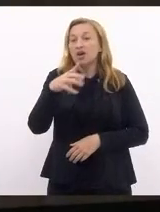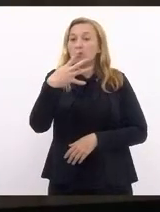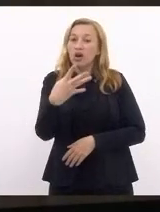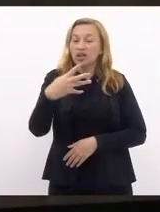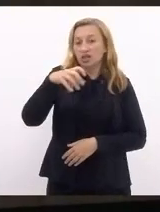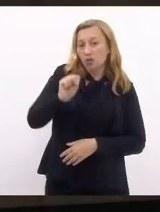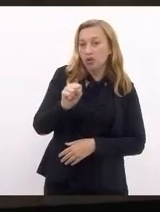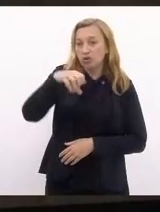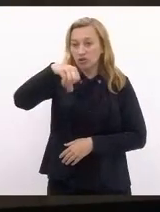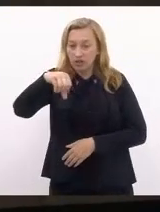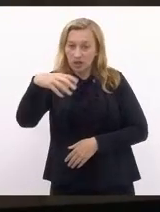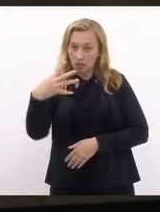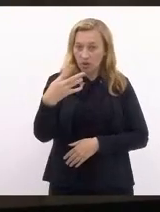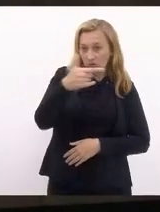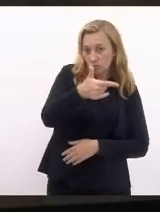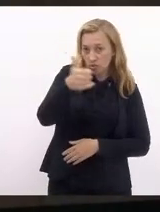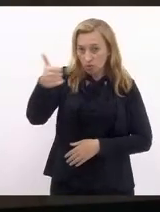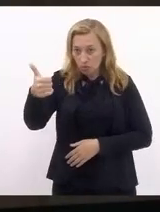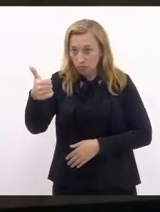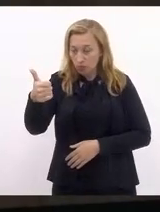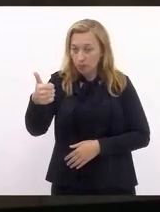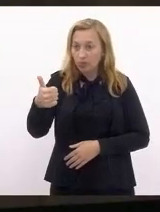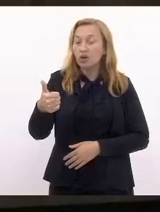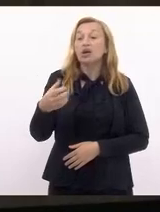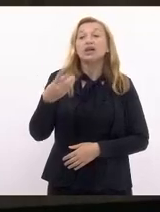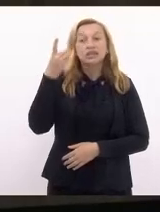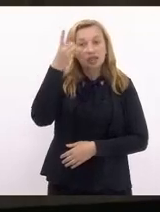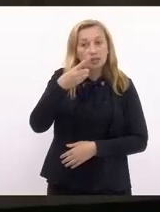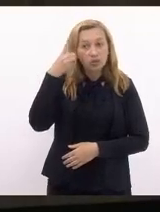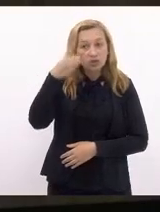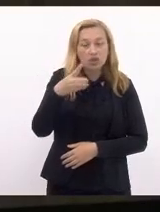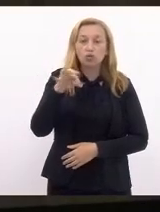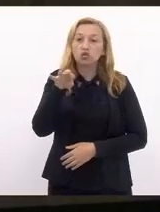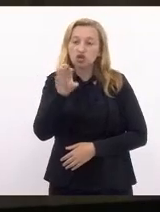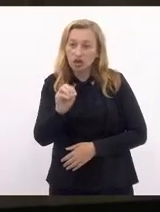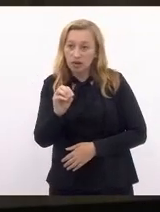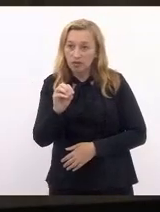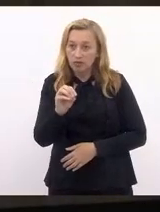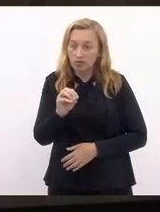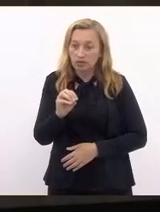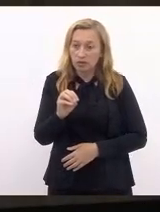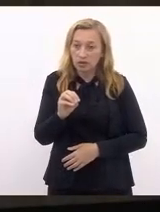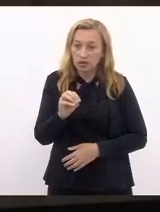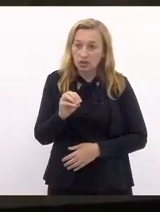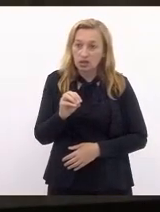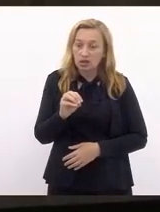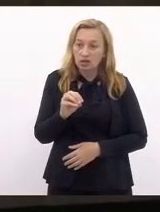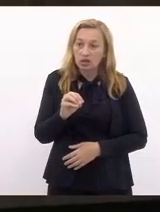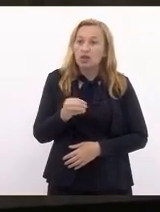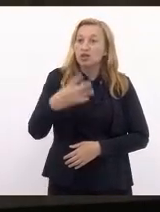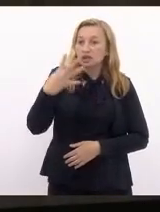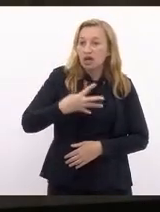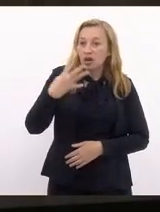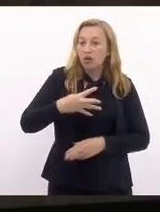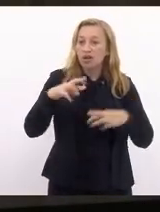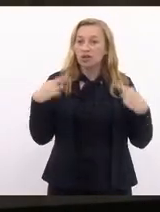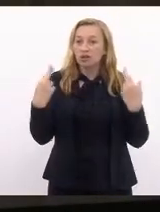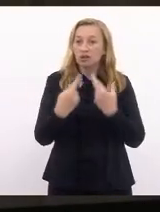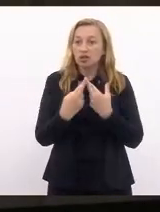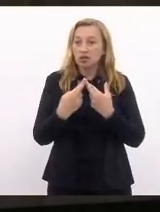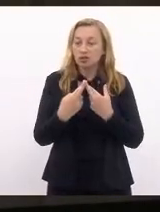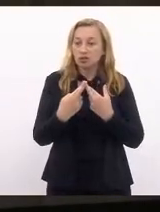48 94/2001 de autoria do deputado Gustavo Smith que consta da quarta sessão